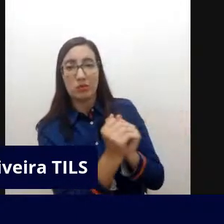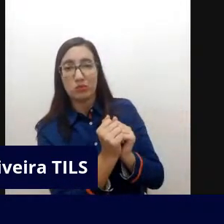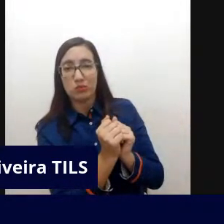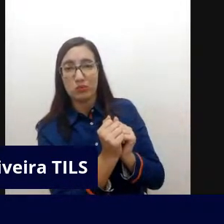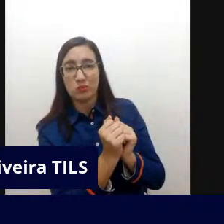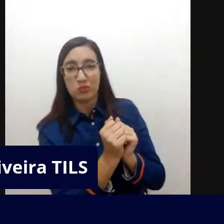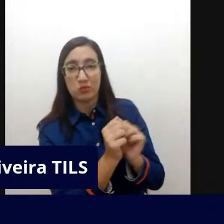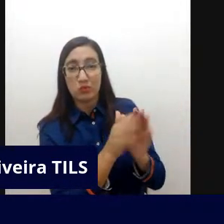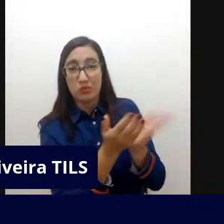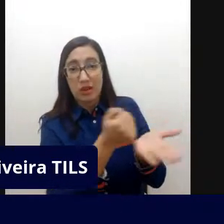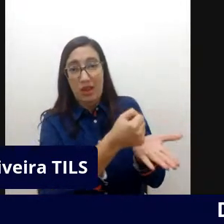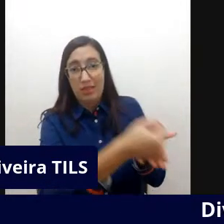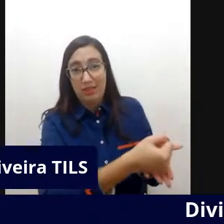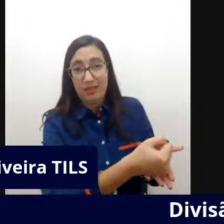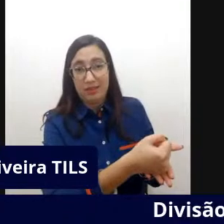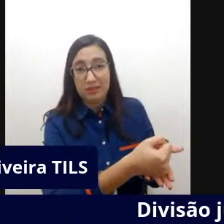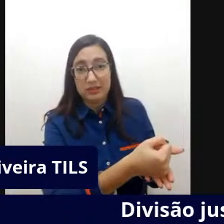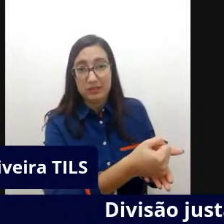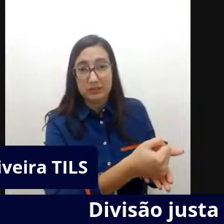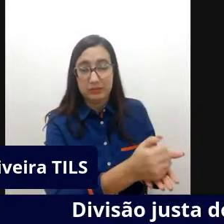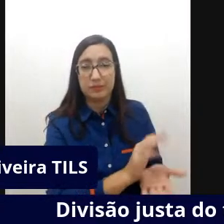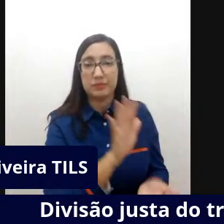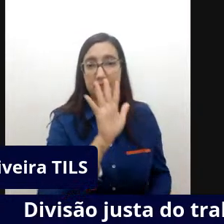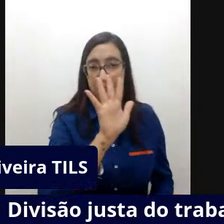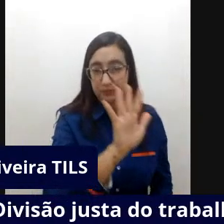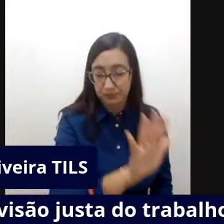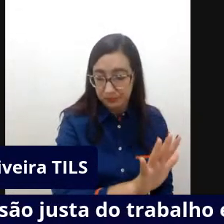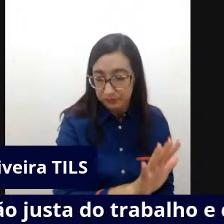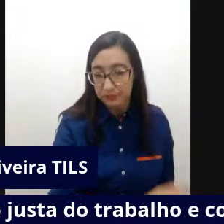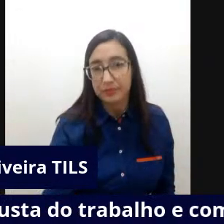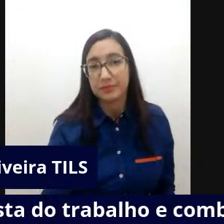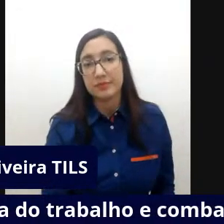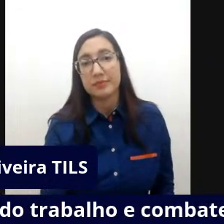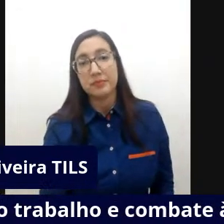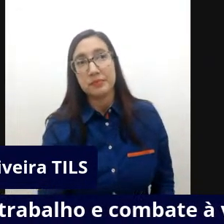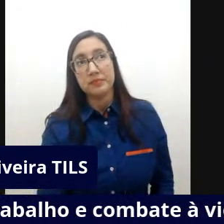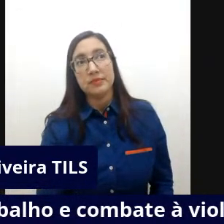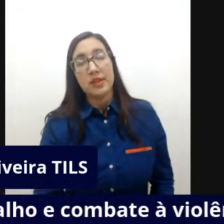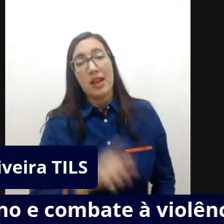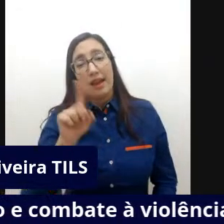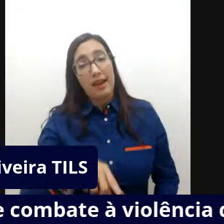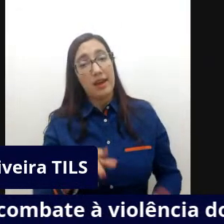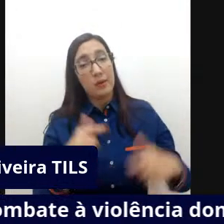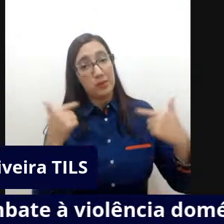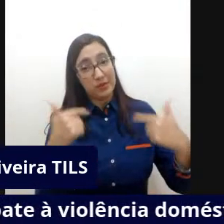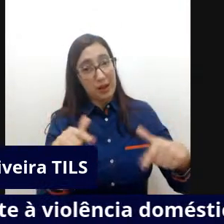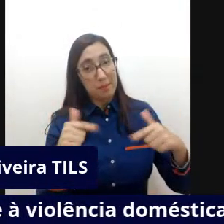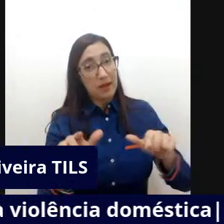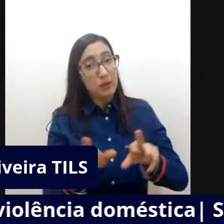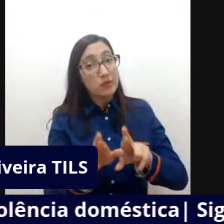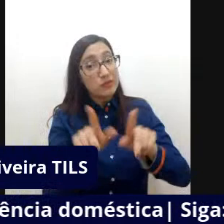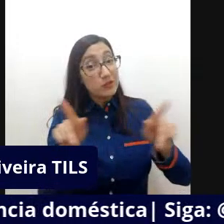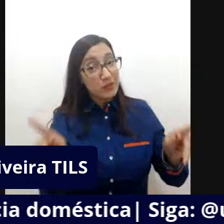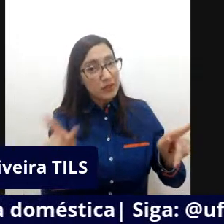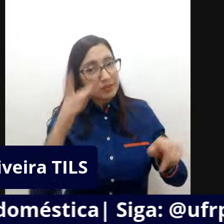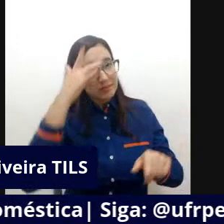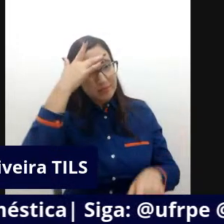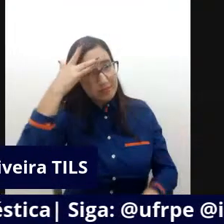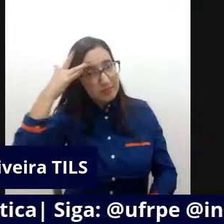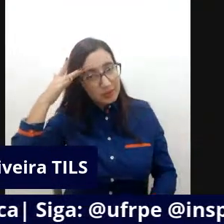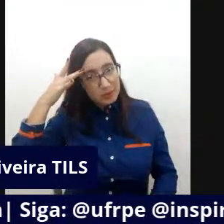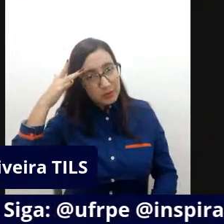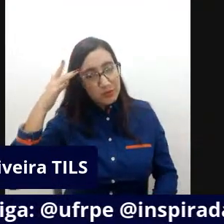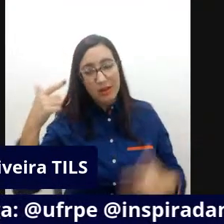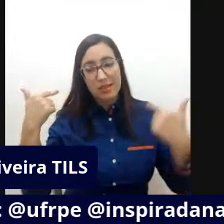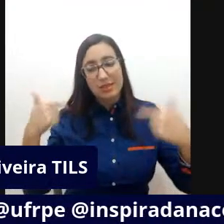de clientes. Mas o trabalho doméstico, que é um trabalho que ele toma muito tempo, ela não vai conseguir ter